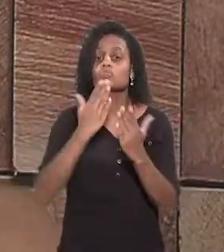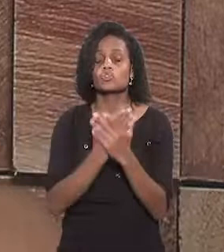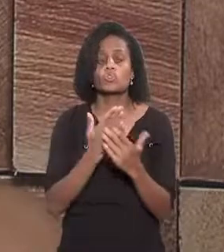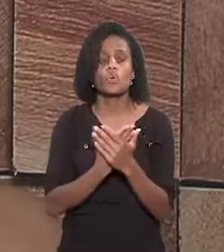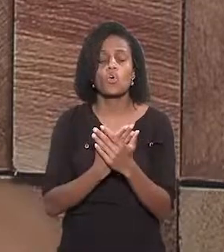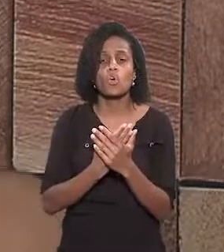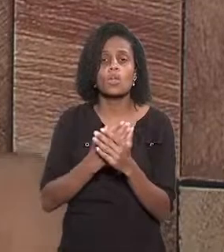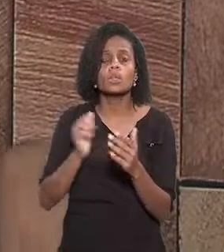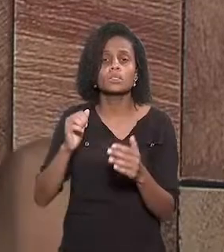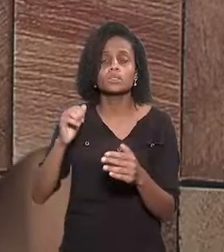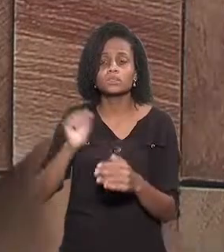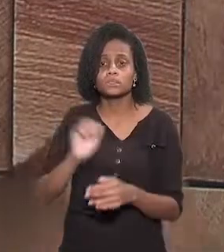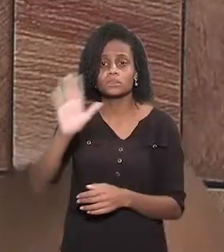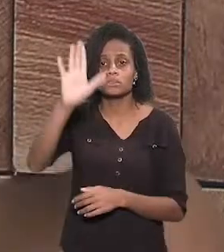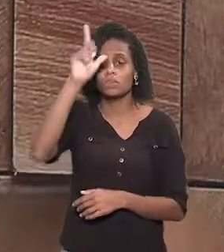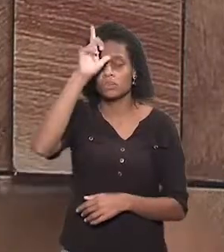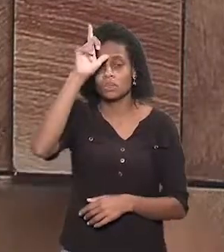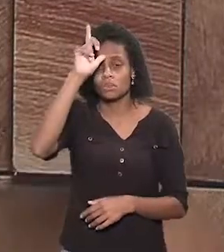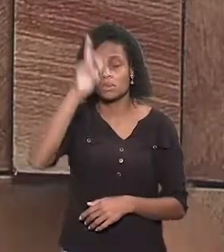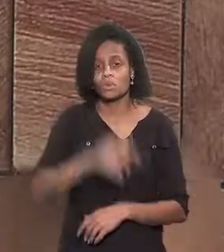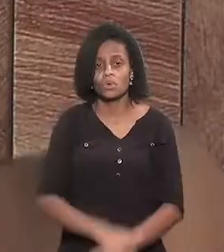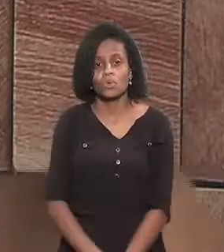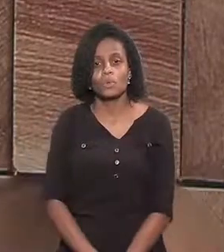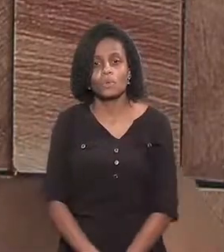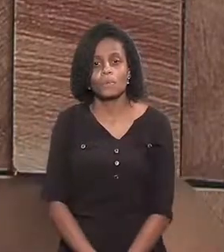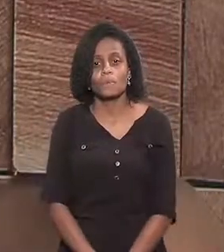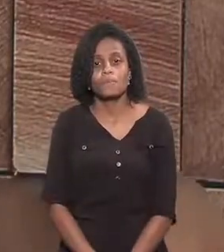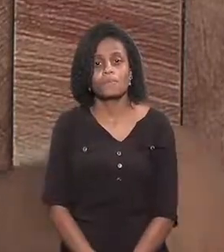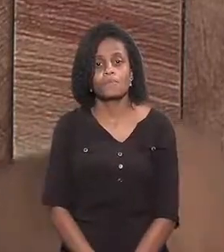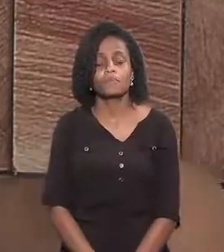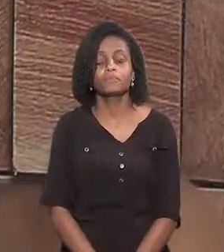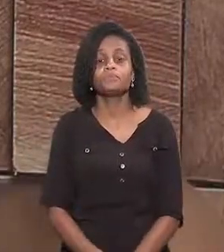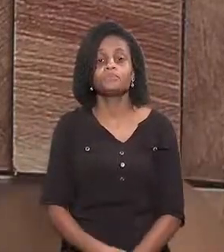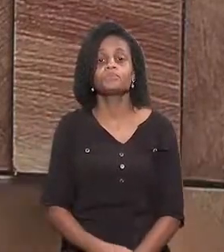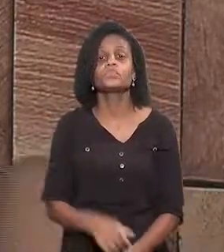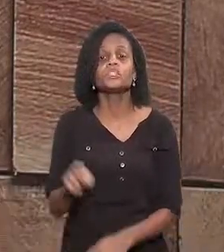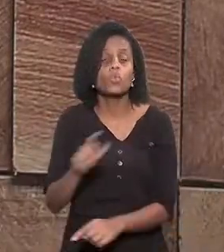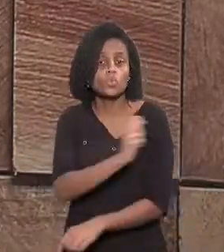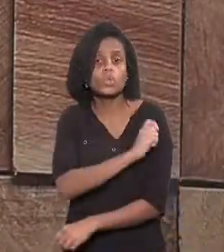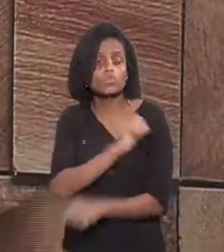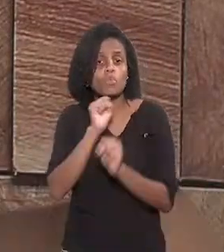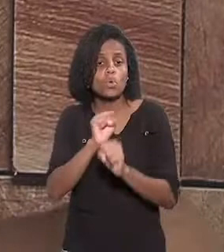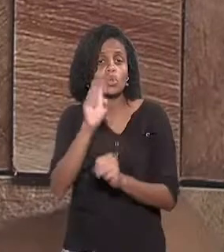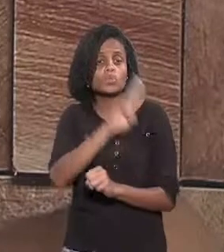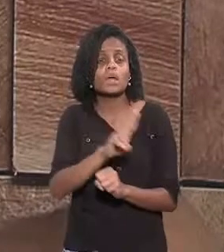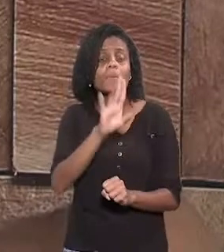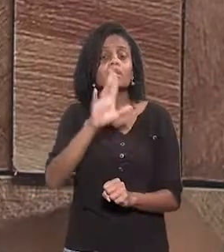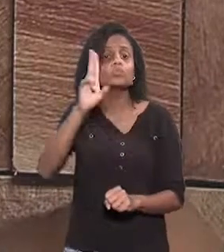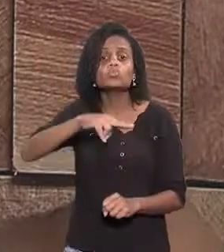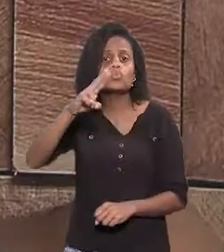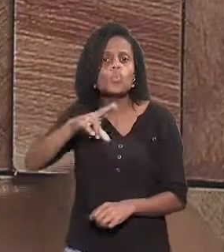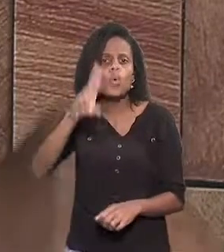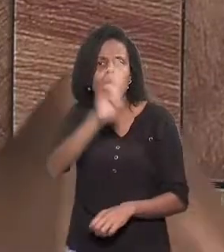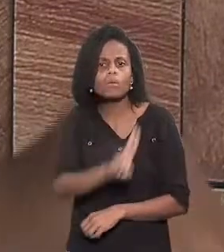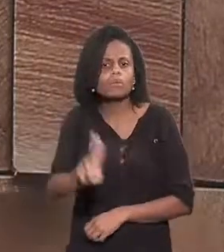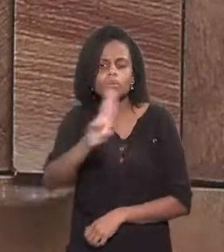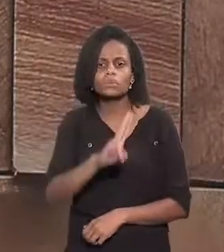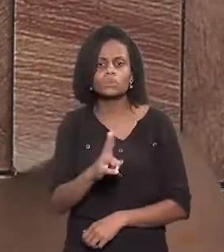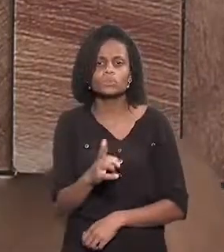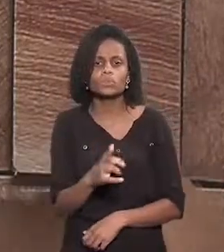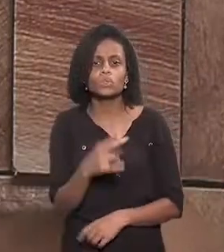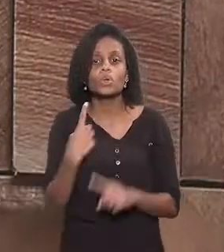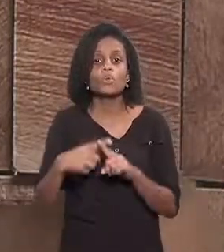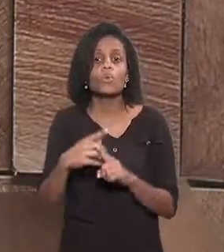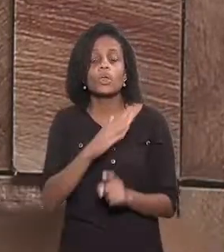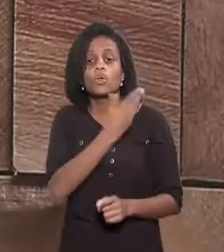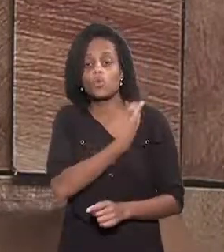de escolas, que foram feitas para ser usadas pelos alunos e que nunca foram usadas pelos alunos, porque